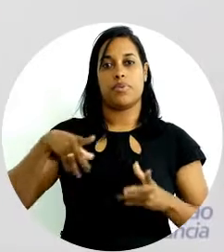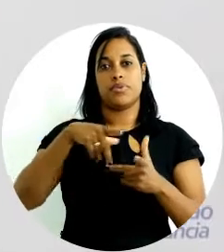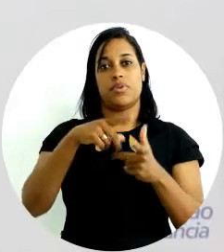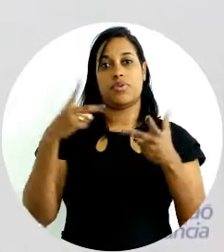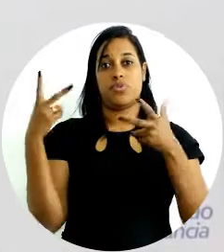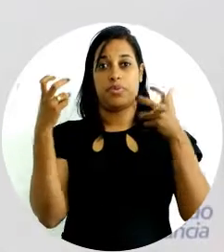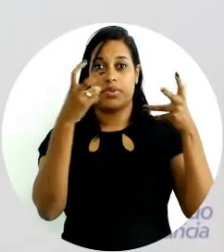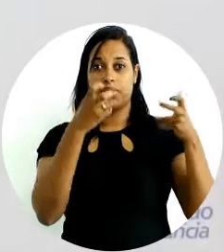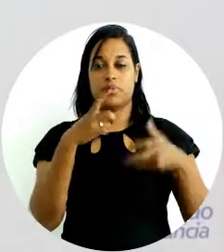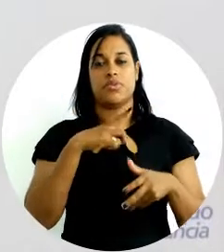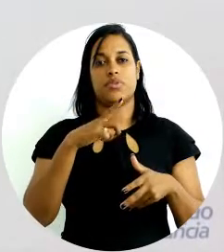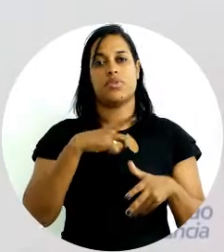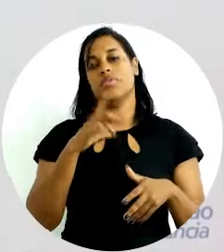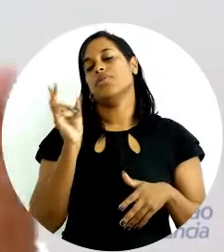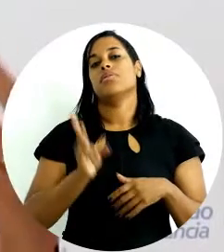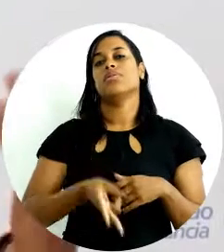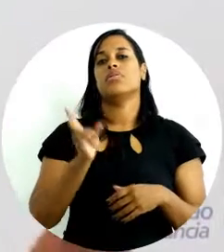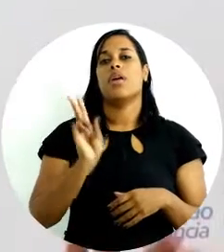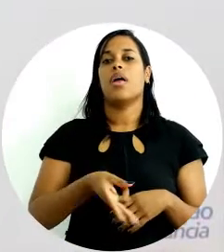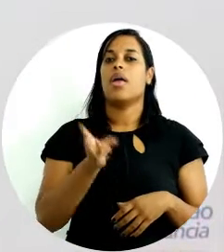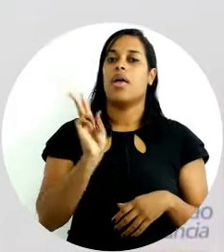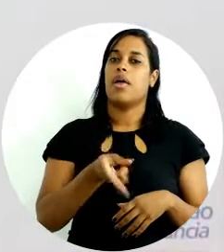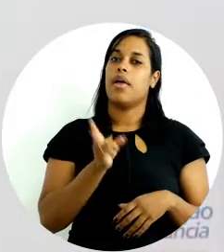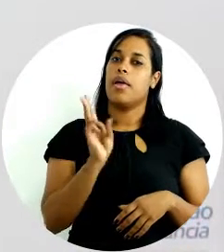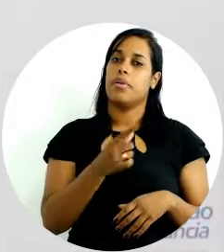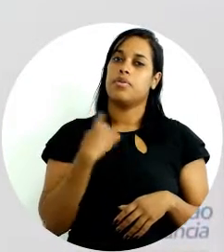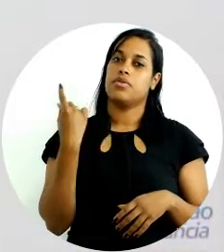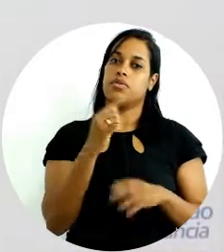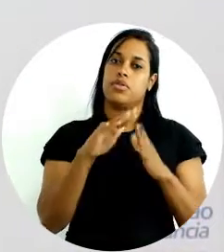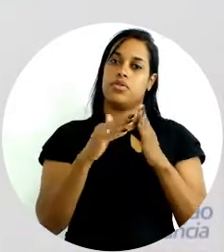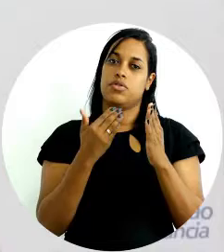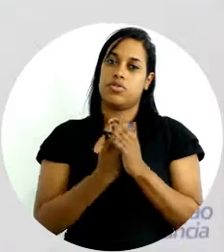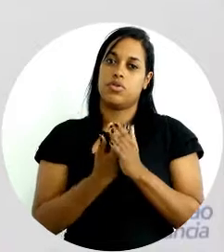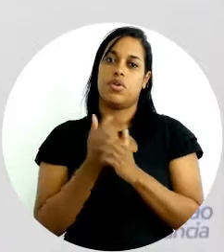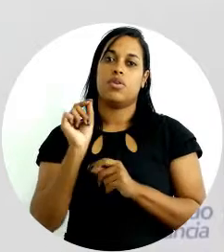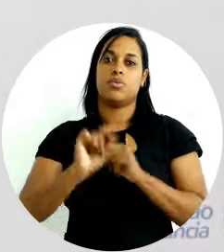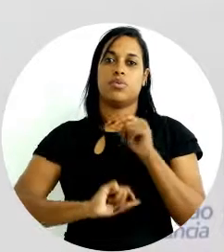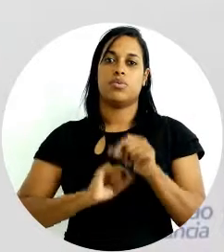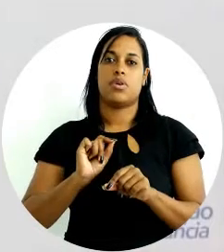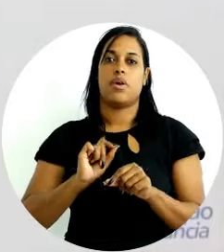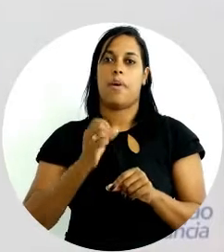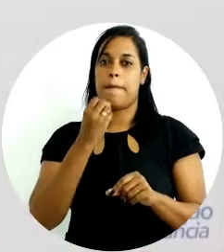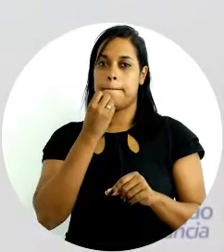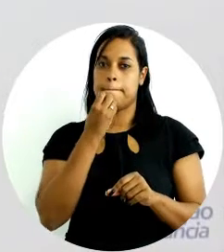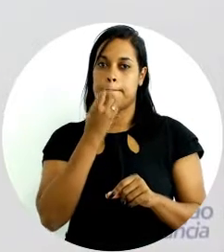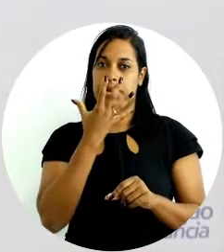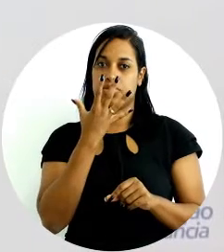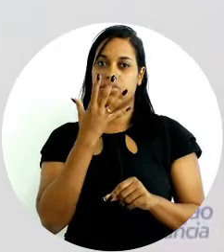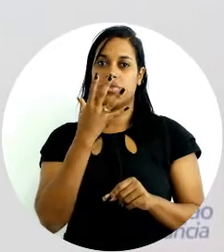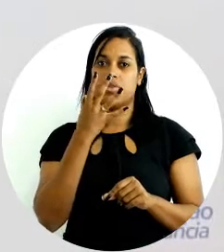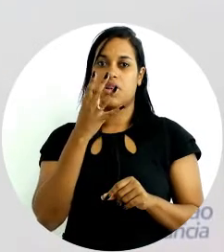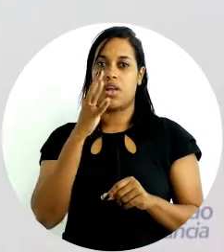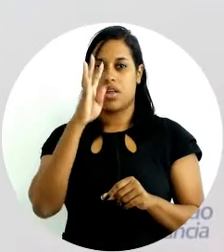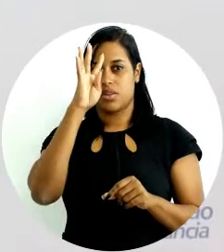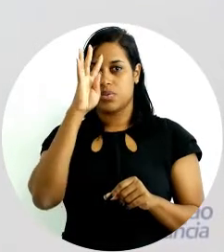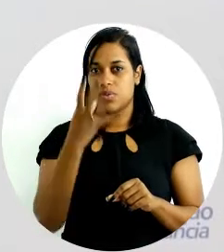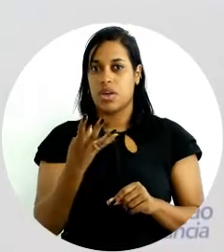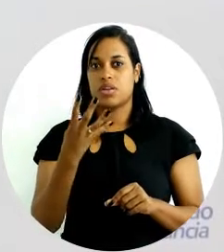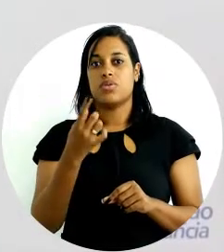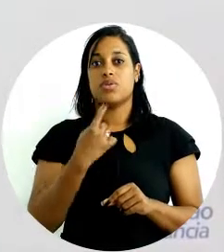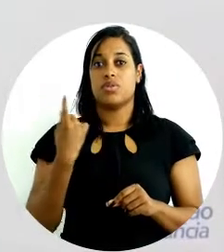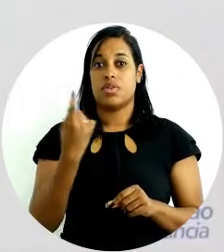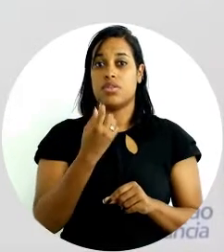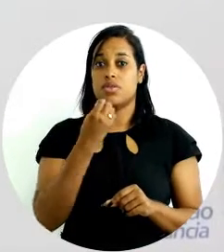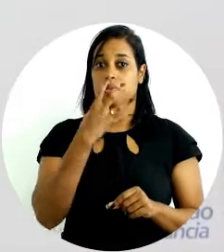Mundial? Nós percebemos que se exige cada vez mais das nossas escolas que elas obtenham bons resultados, não